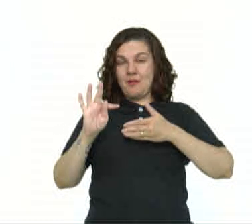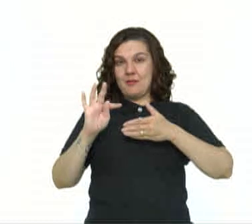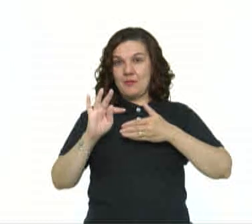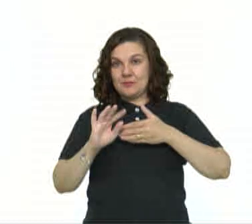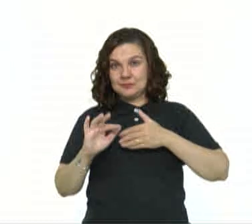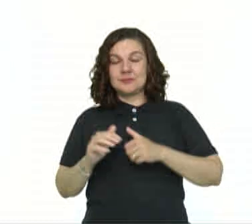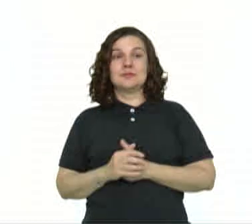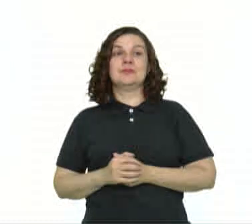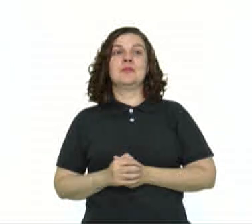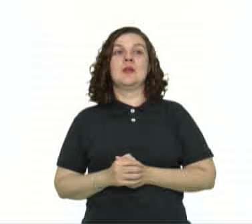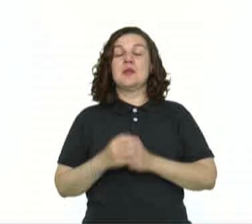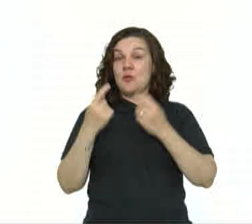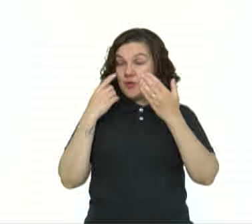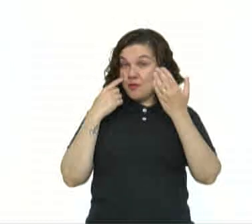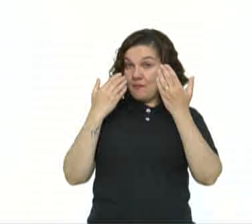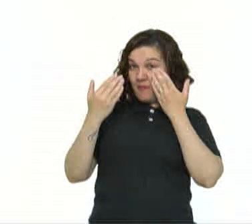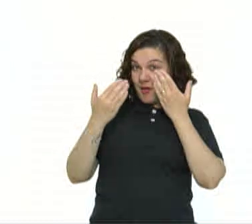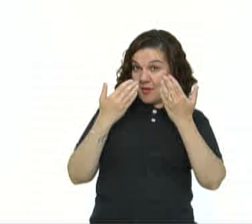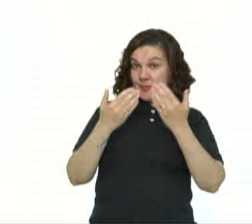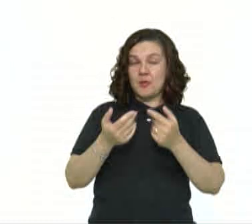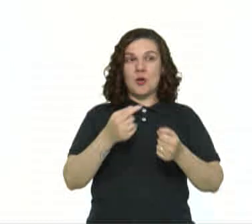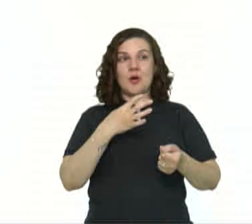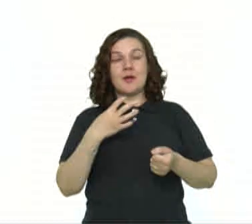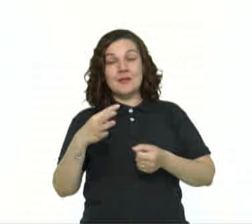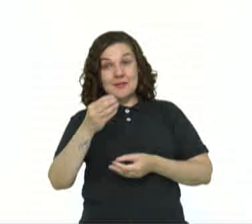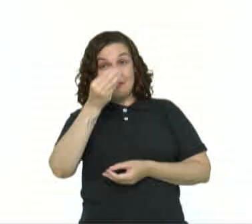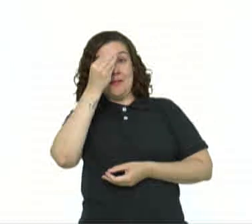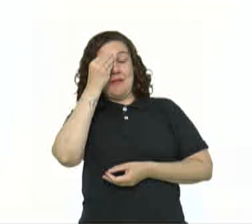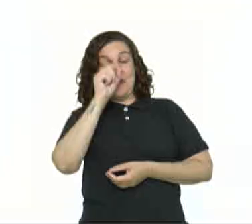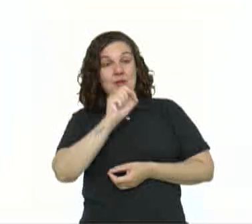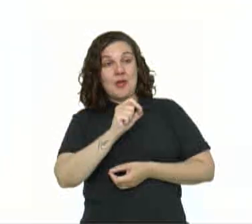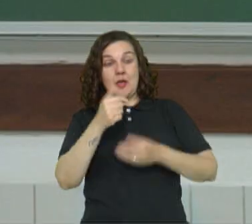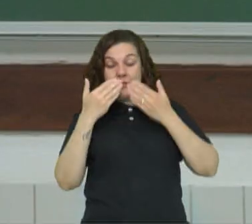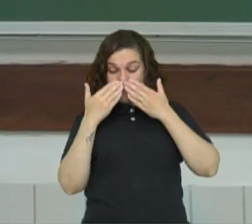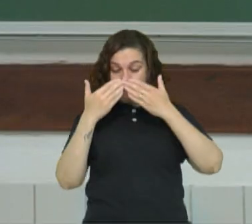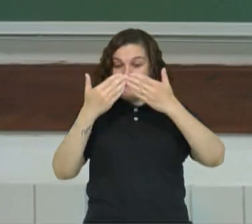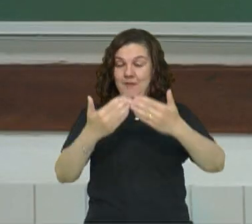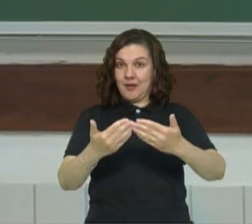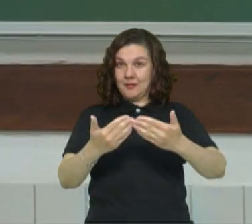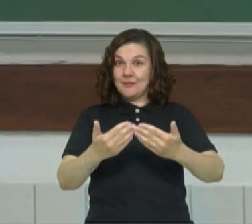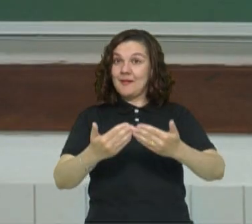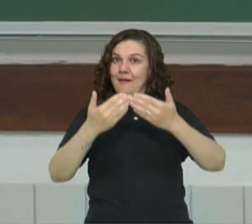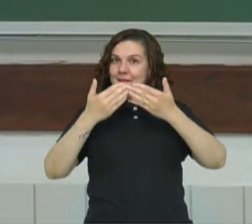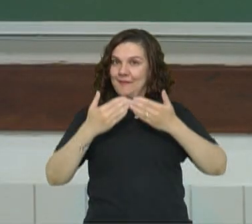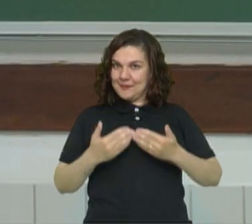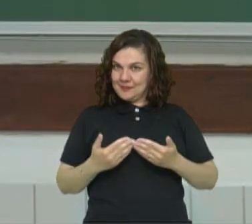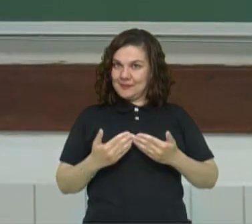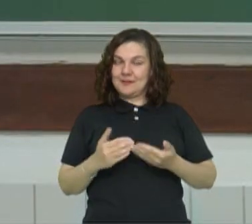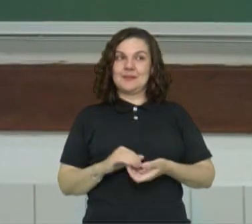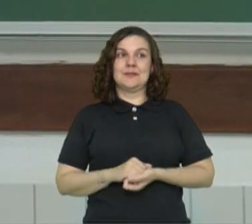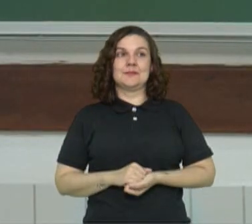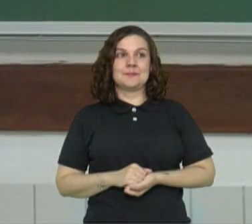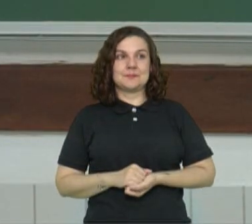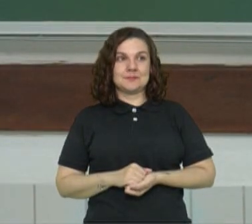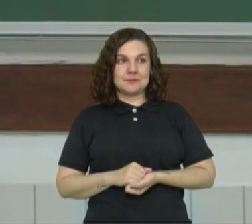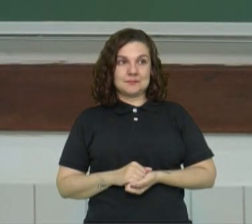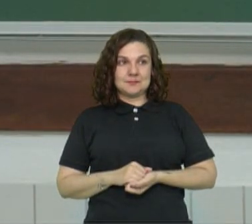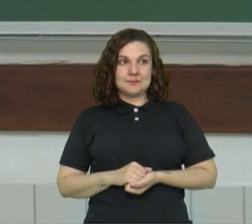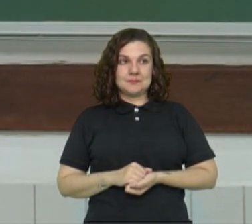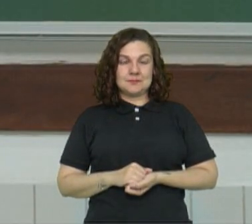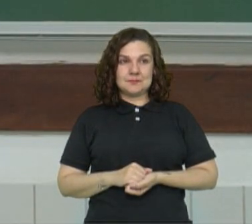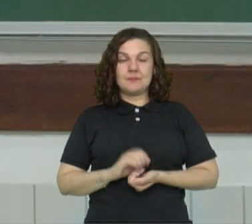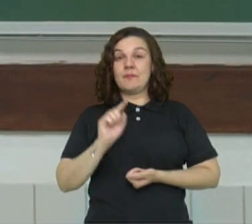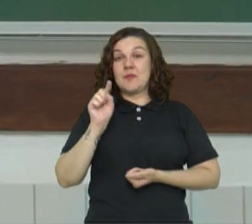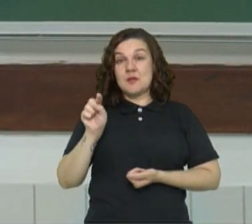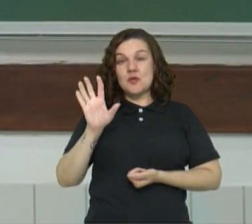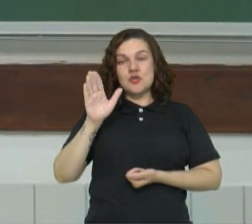gente vai analisar uma obra, a gente tem que conhecer o que está nesse primeiro plano e o que está no segundo plano. Isso aqui